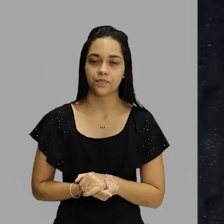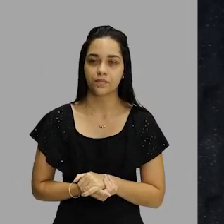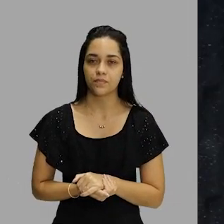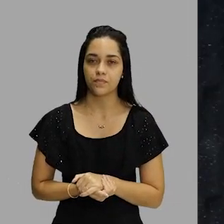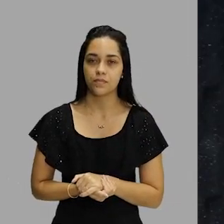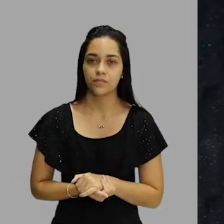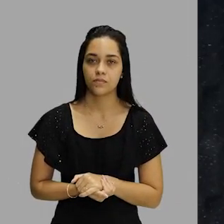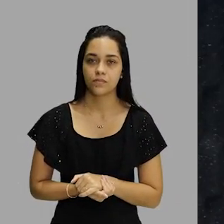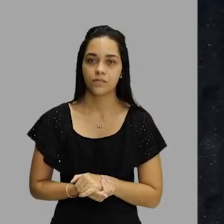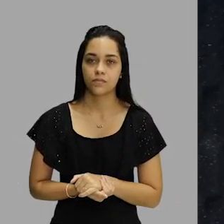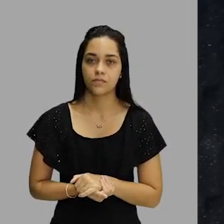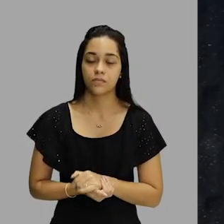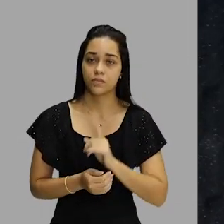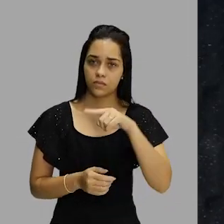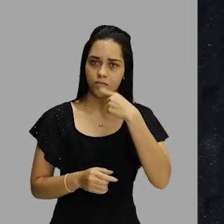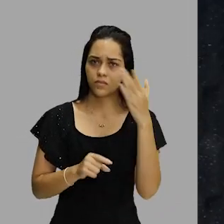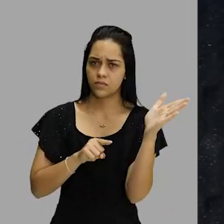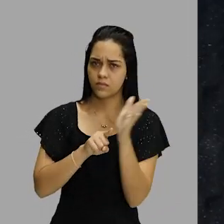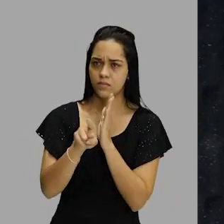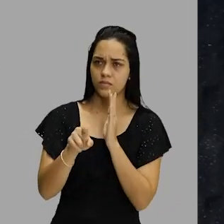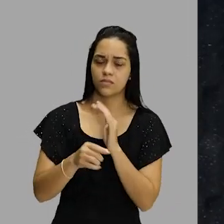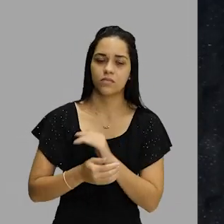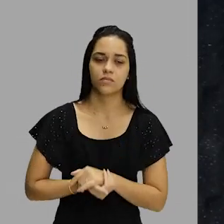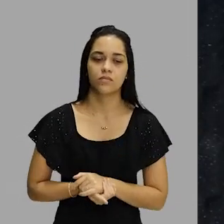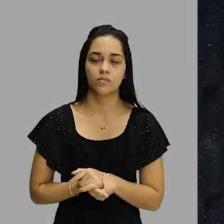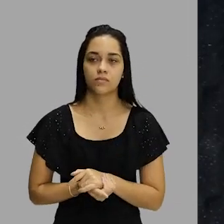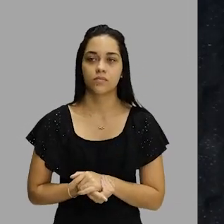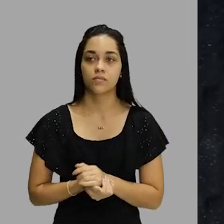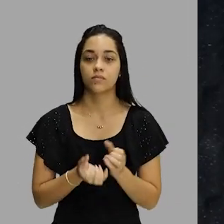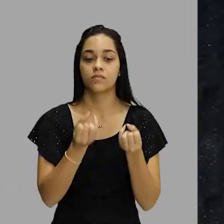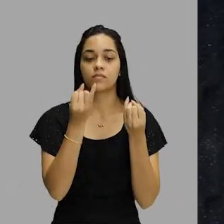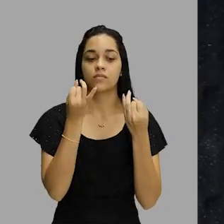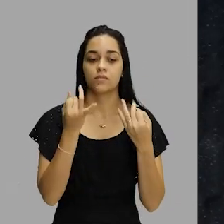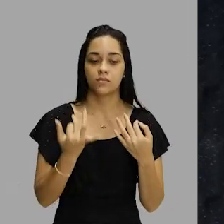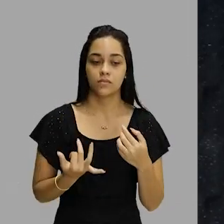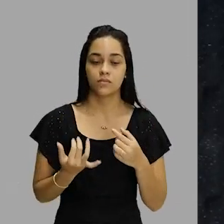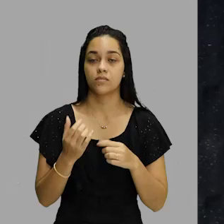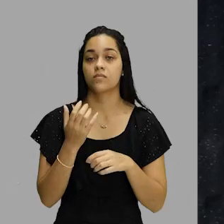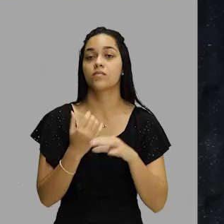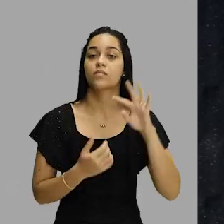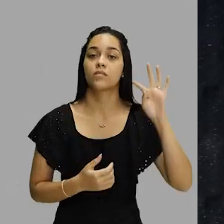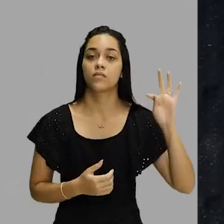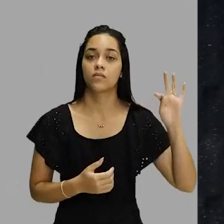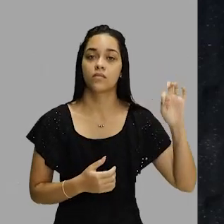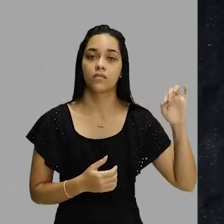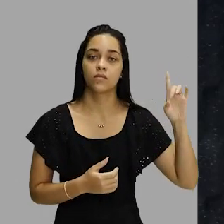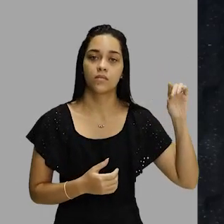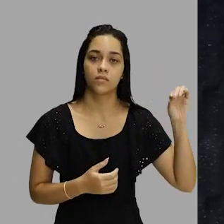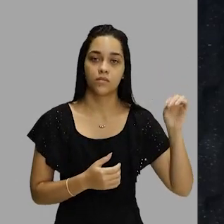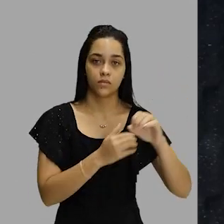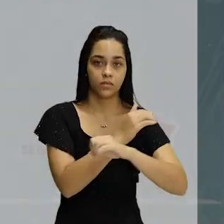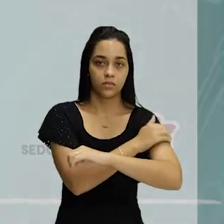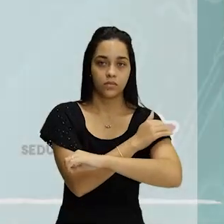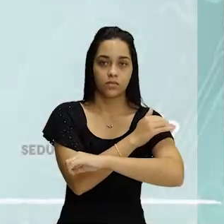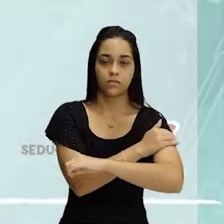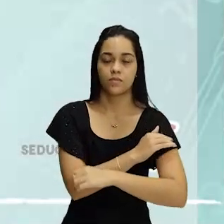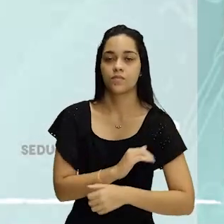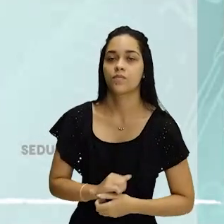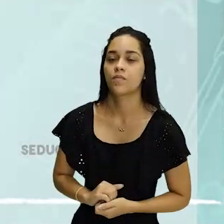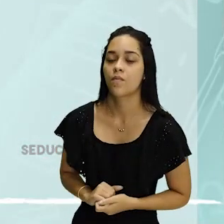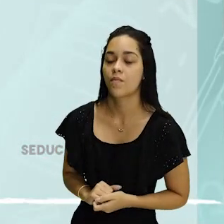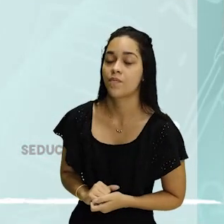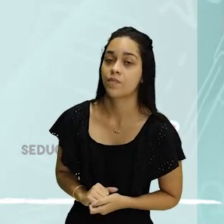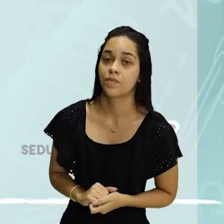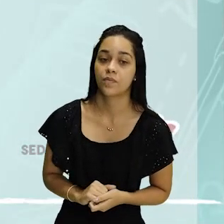Ok, pessoal? Vamos para a próxima questão. Ainda falando de tecido muscular. Bem,